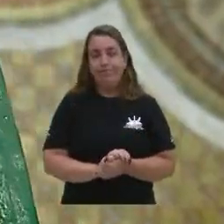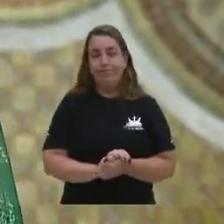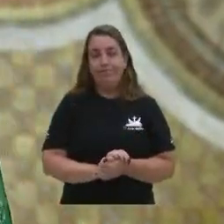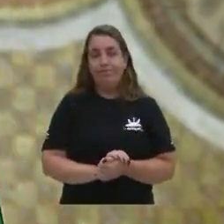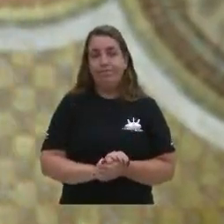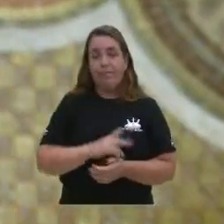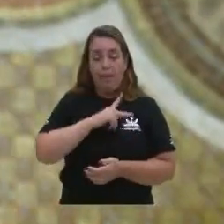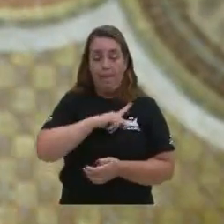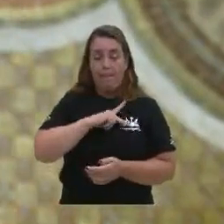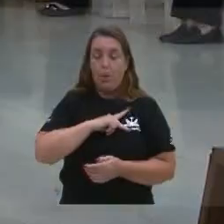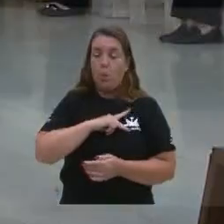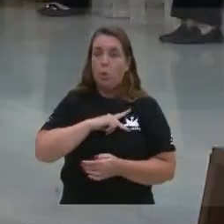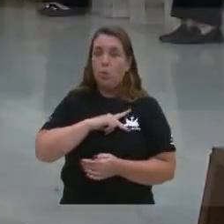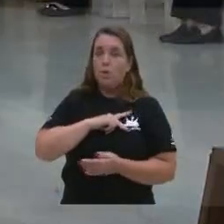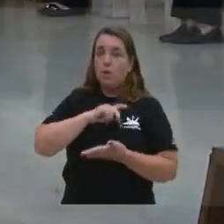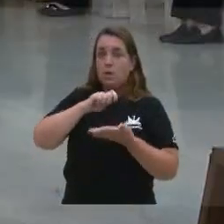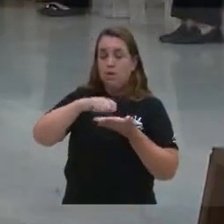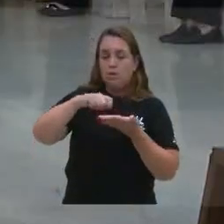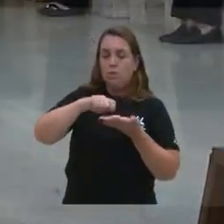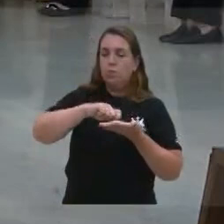Paulo está escrevendo para Corinto.